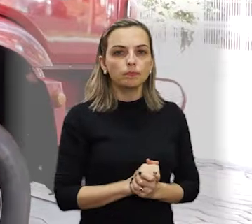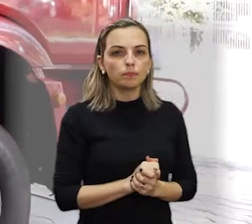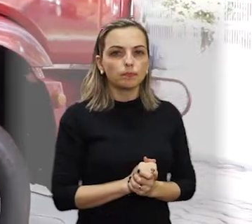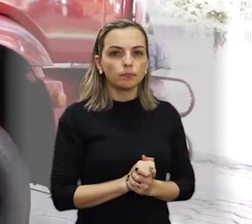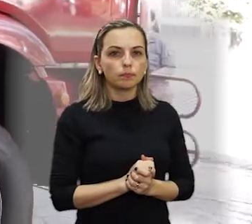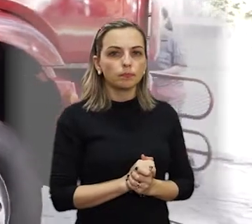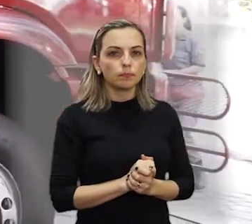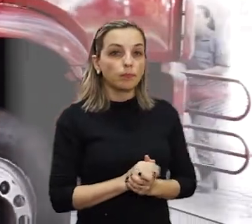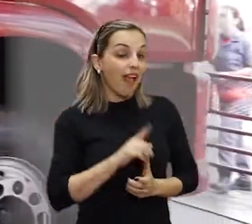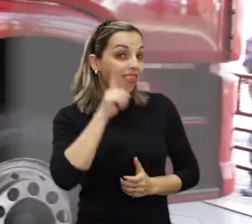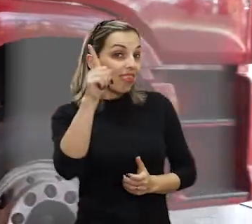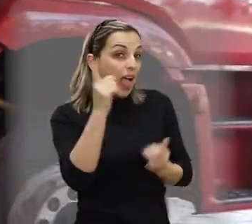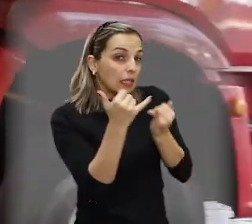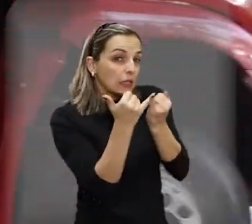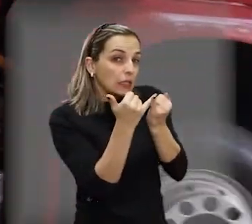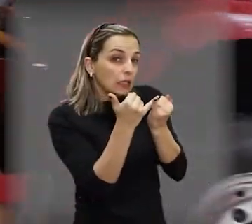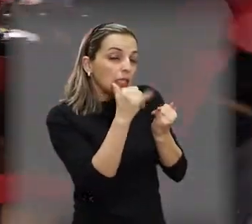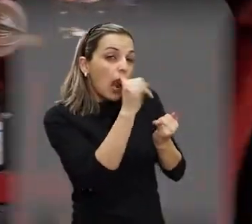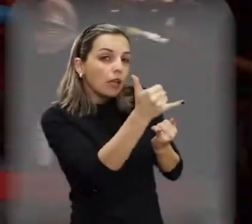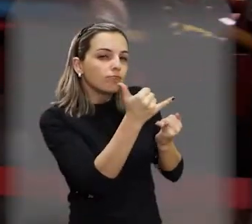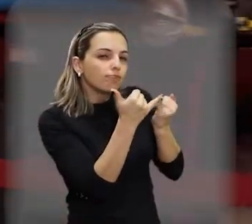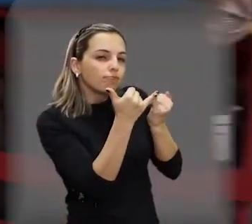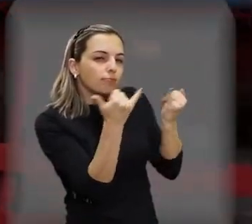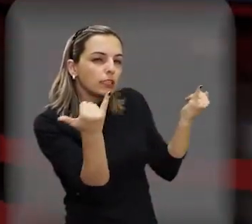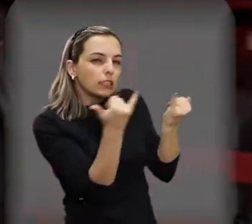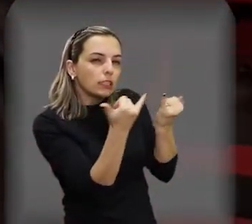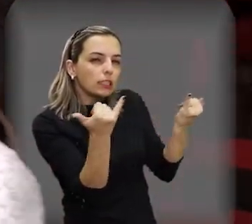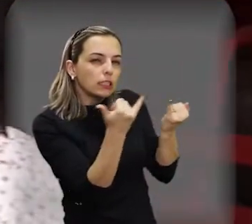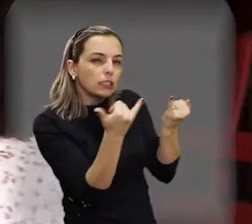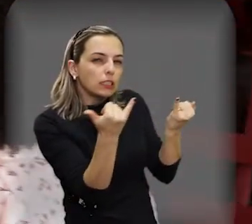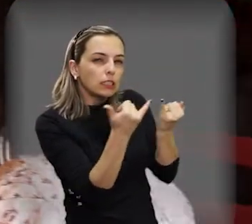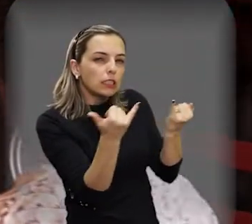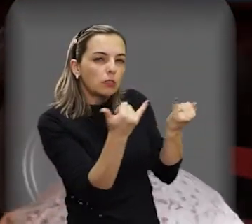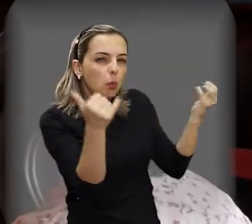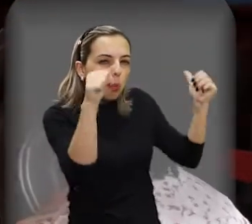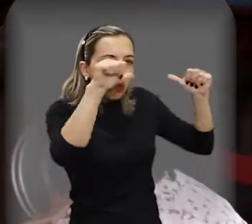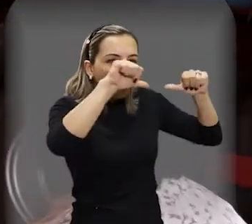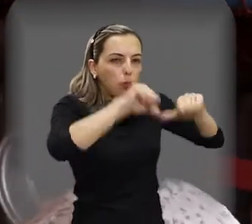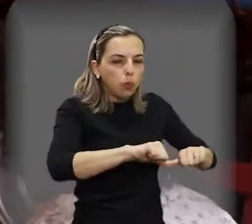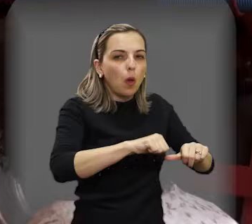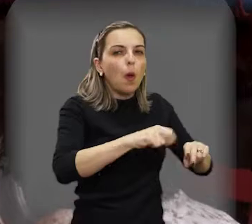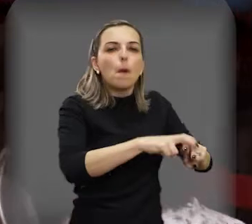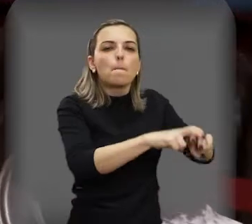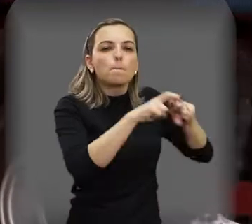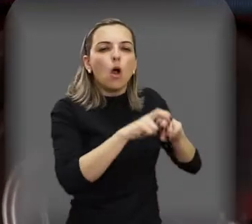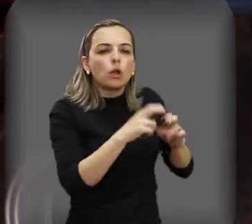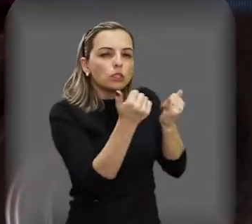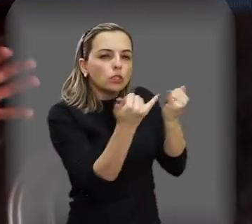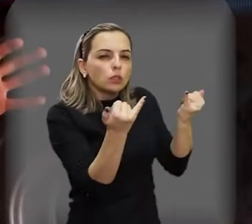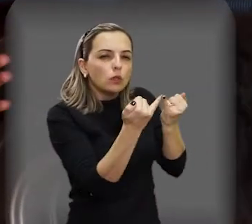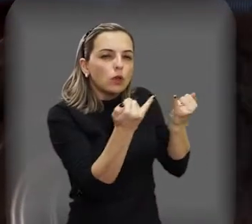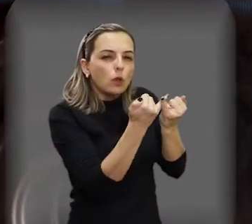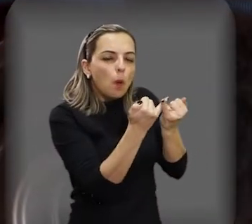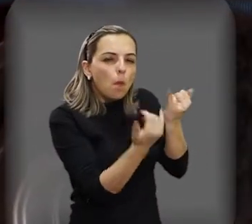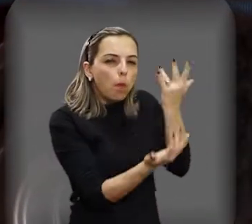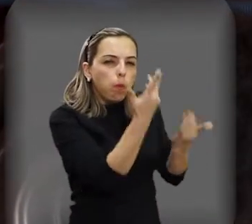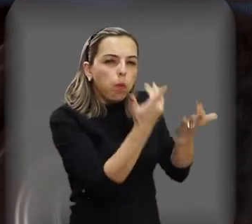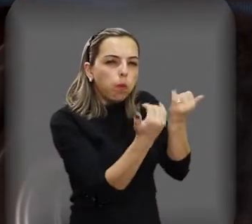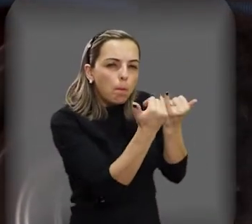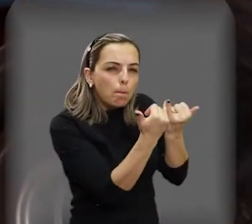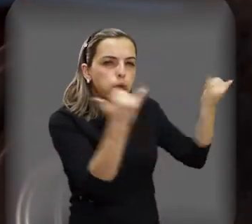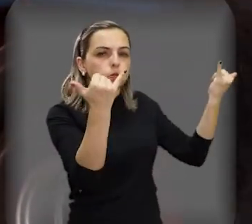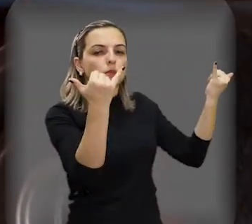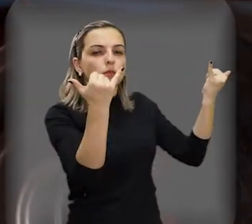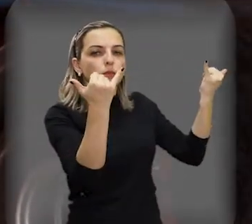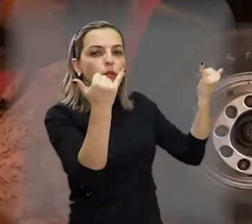aqui? Então, nesse caso específico foi, a princípio, pelo que a gente constatou lá, foi alguma falha na rede